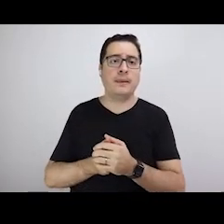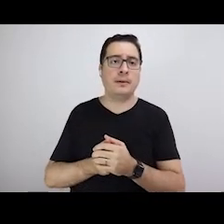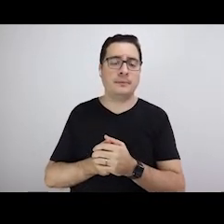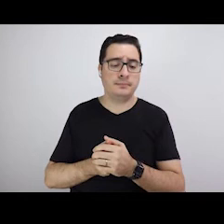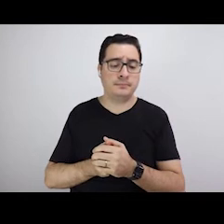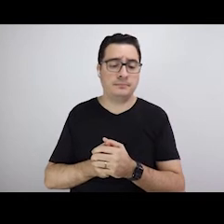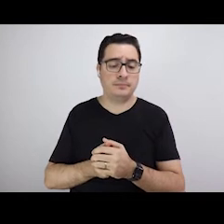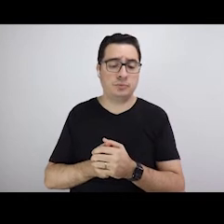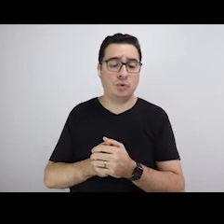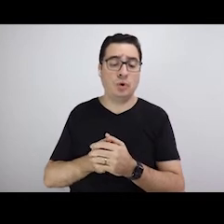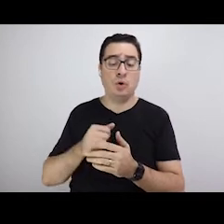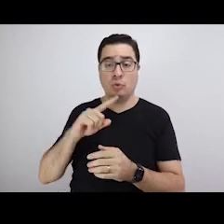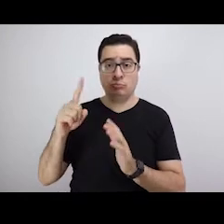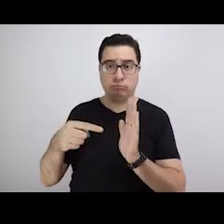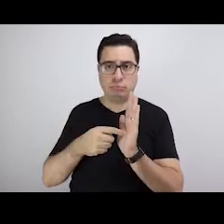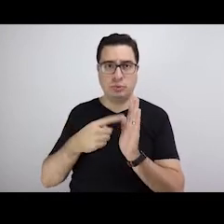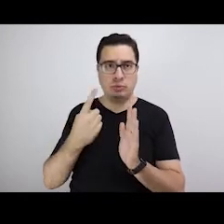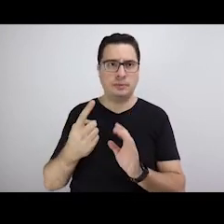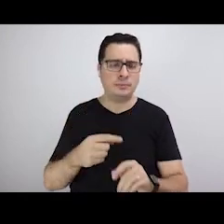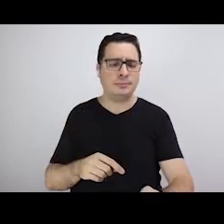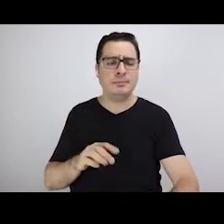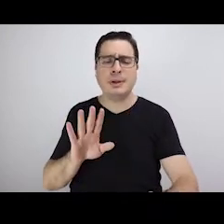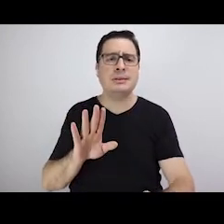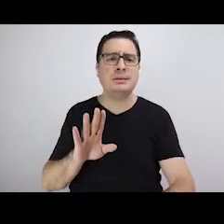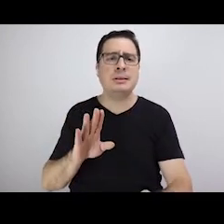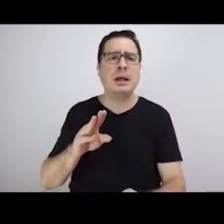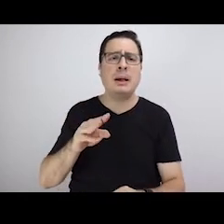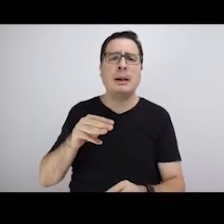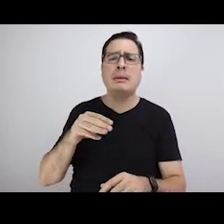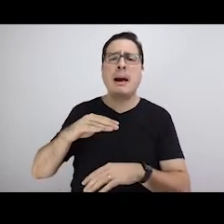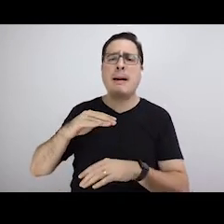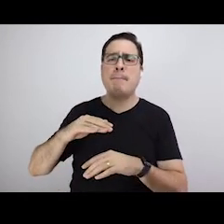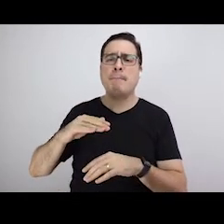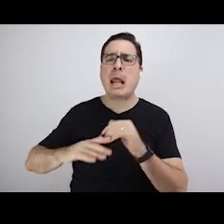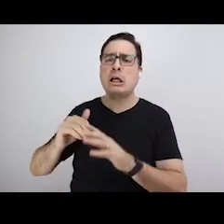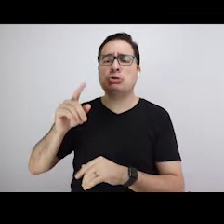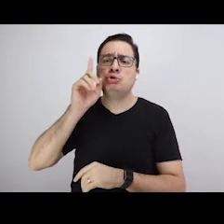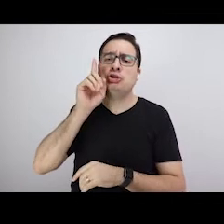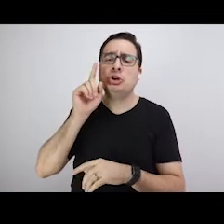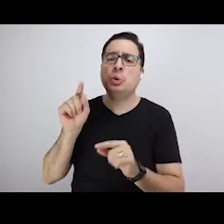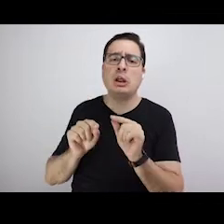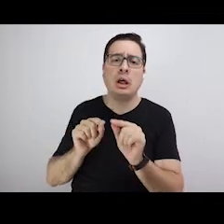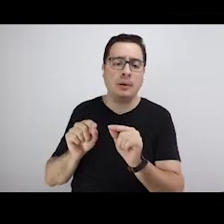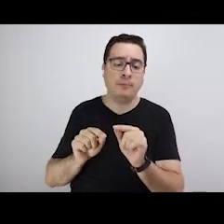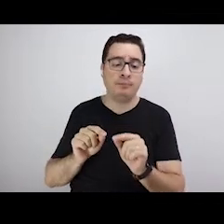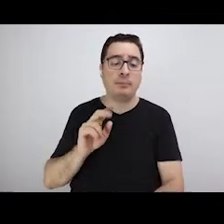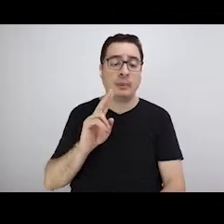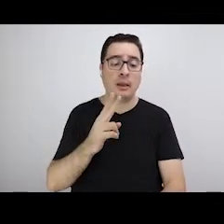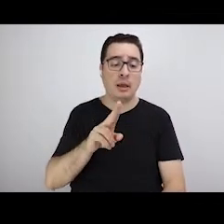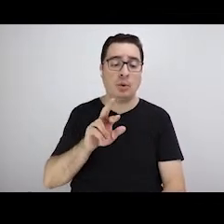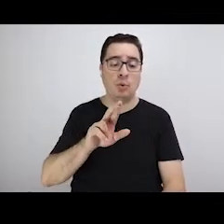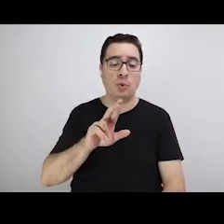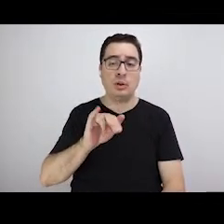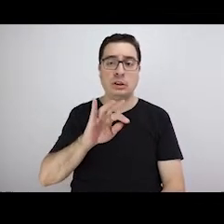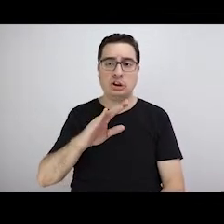de um objetivo. Mas, Murilo, o que isso quer dizer na prática? Legal. A ideia da heurística é